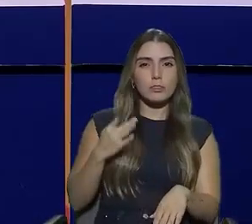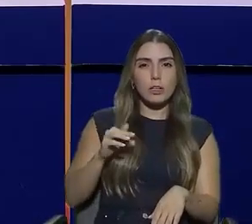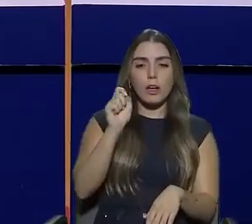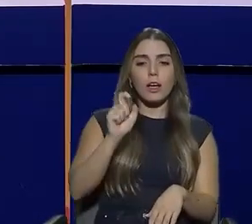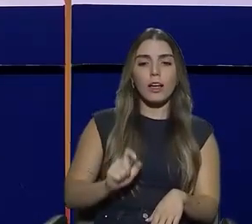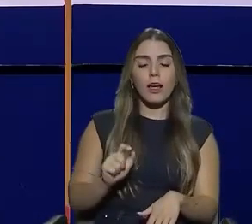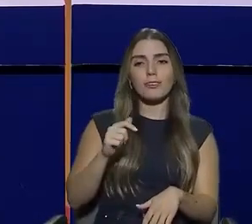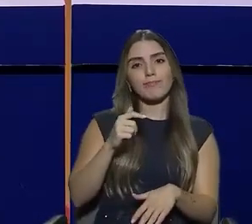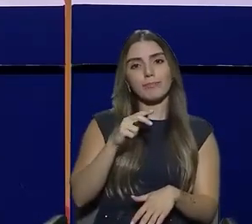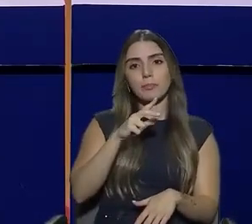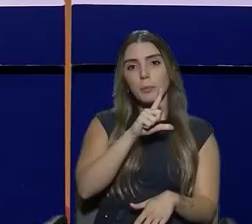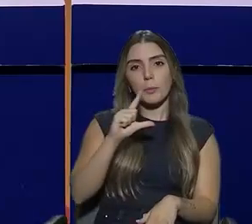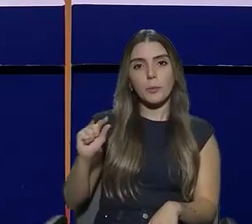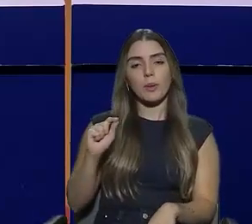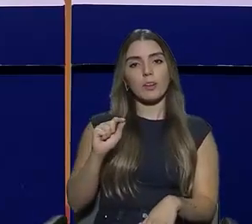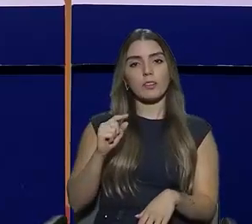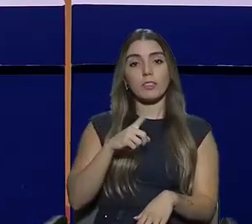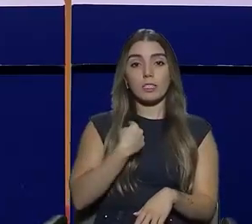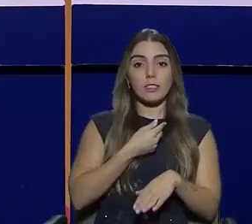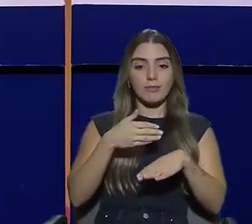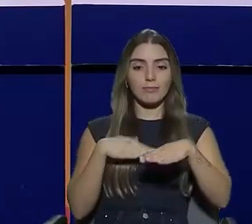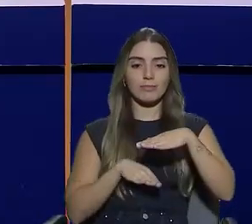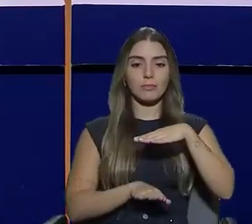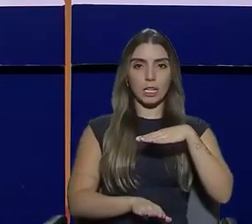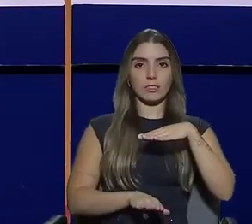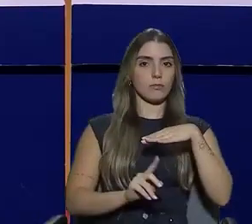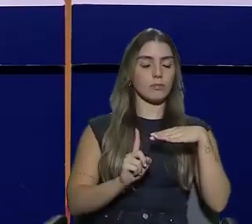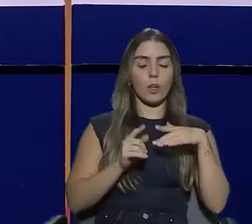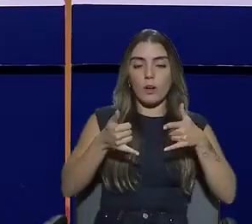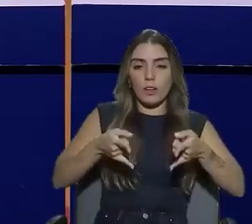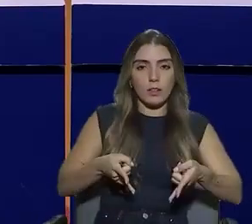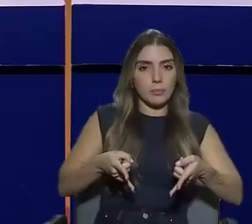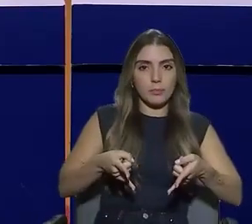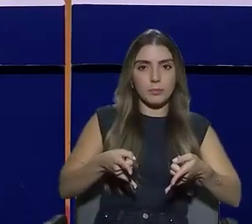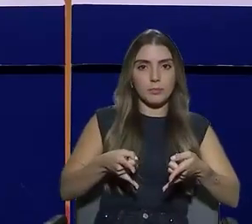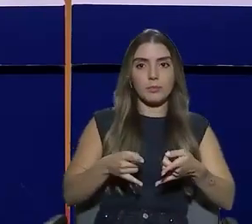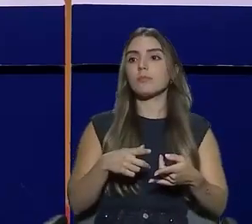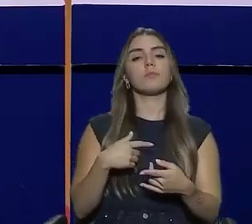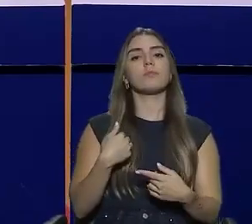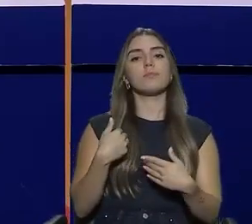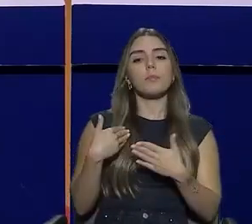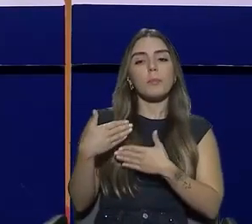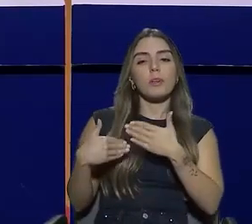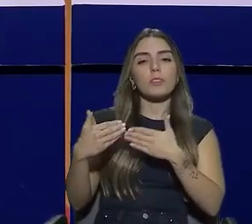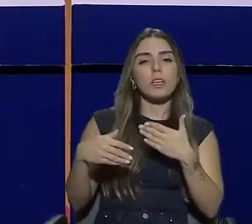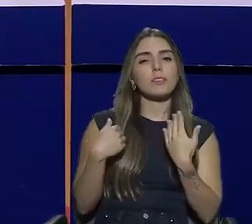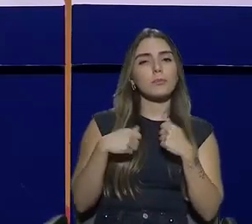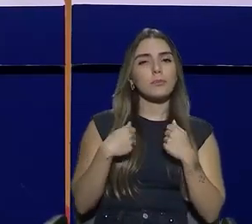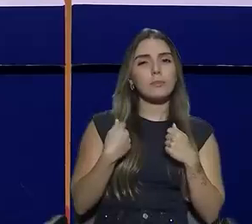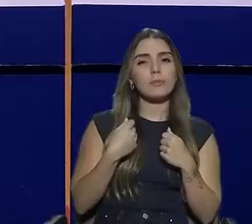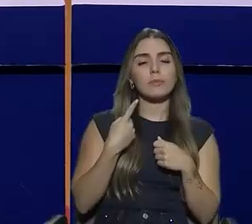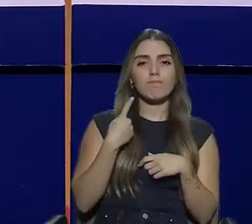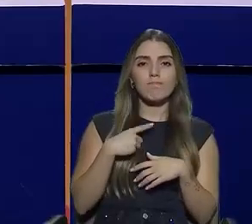né, a gente não fica na cama. Então, foi um ritual que eu tive que ir e vir na escrita por muitos dias. Eu não